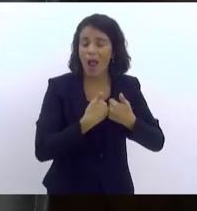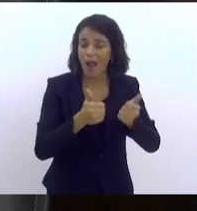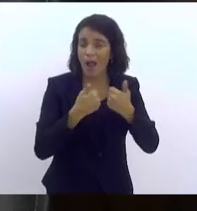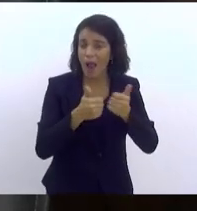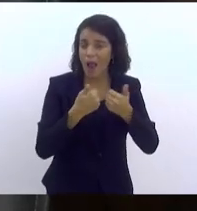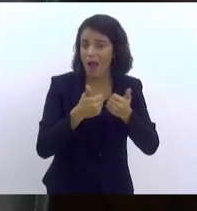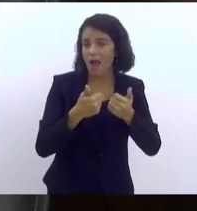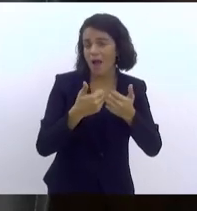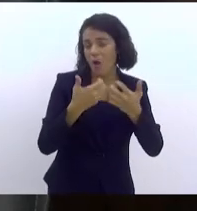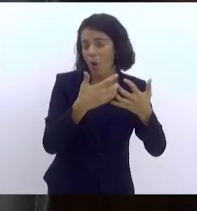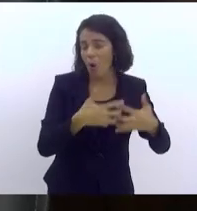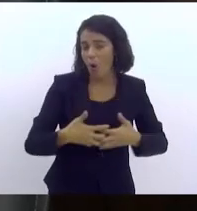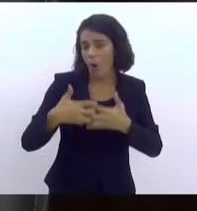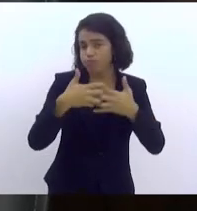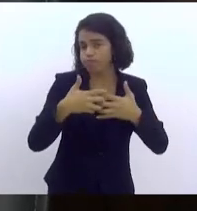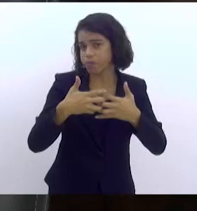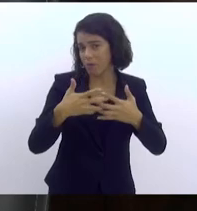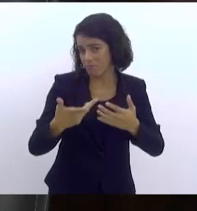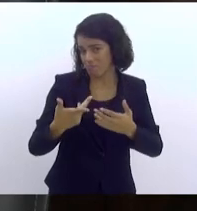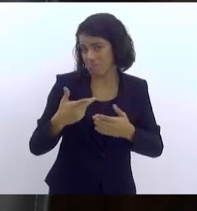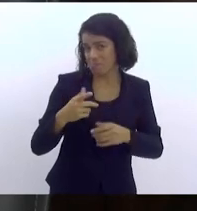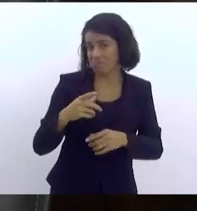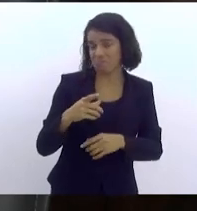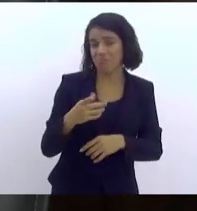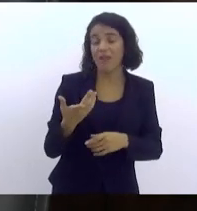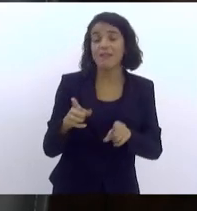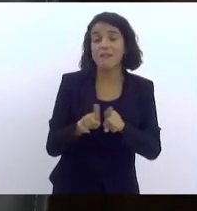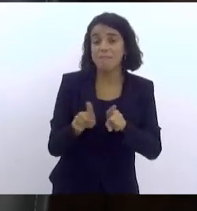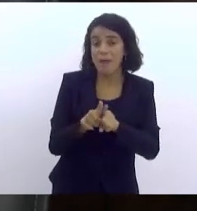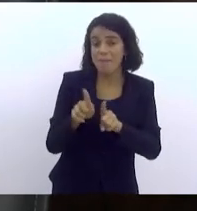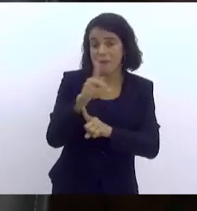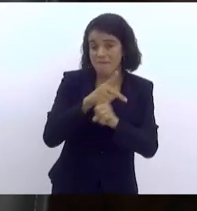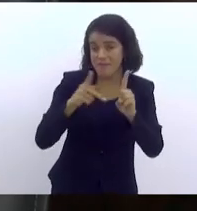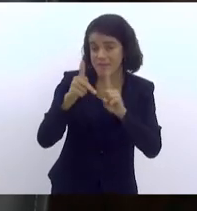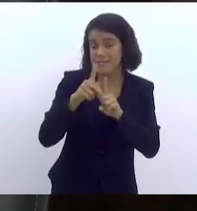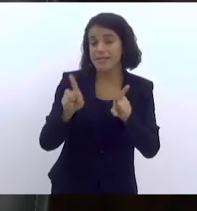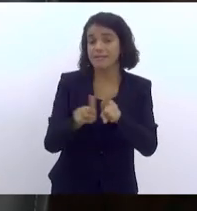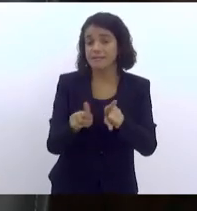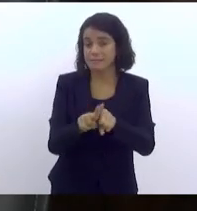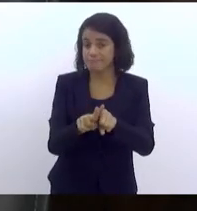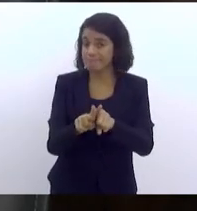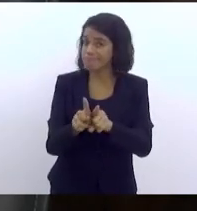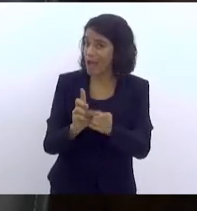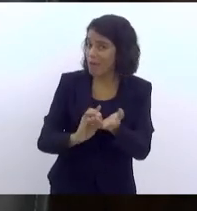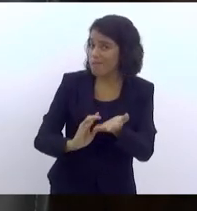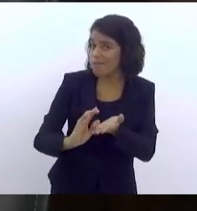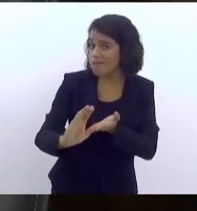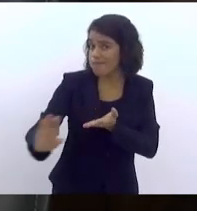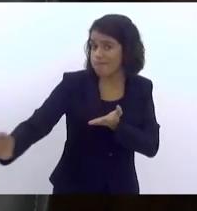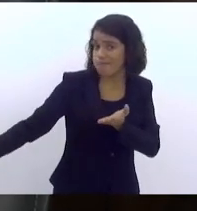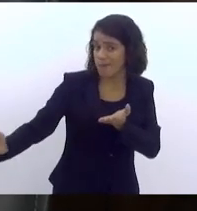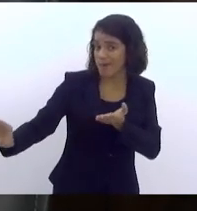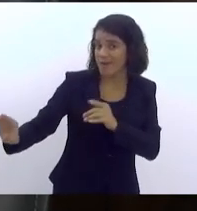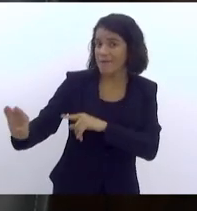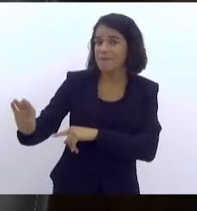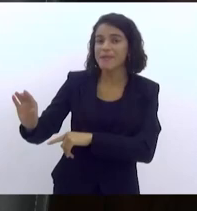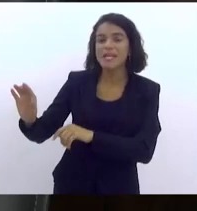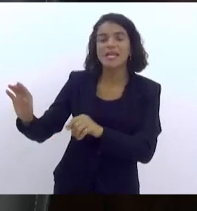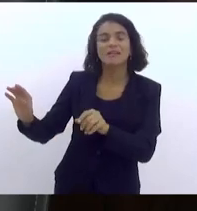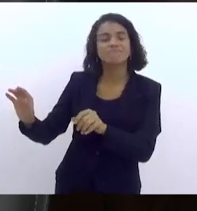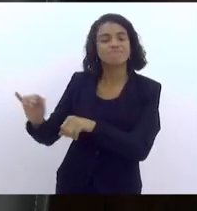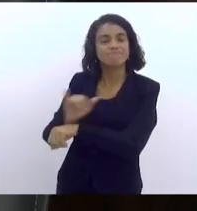pagamentos de folha previdenciária e até estariam indo para esquemas de